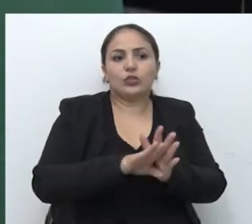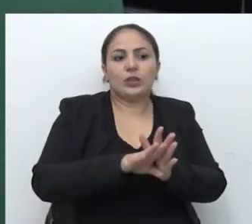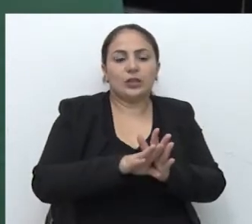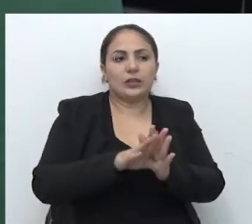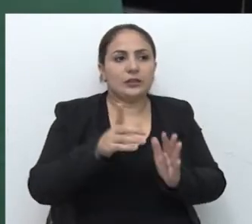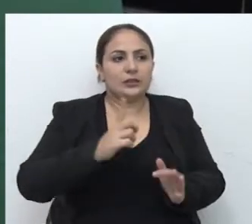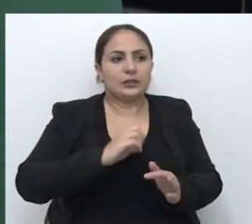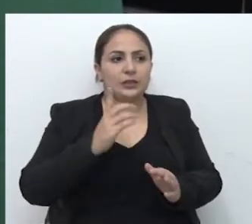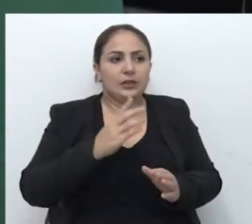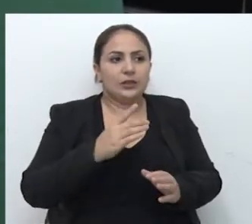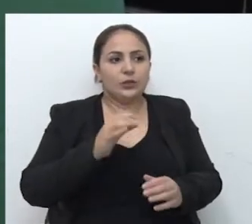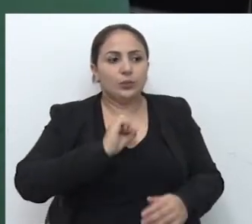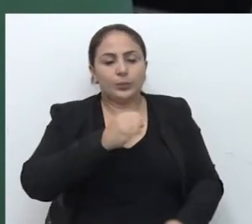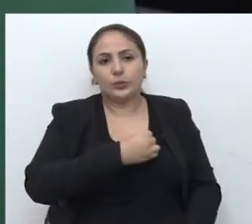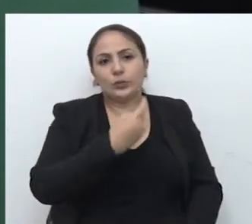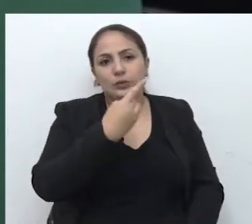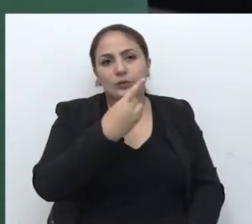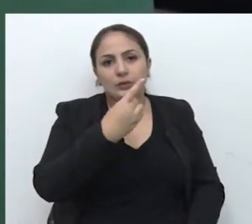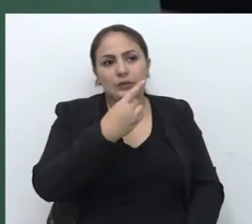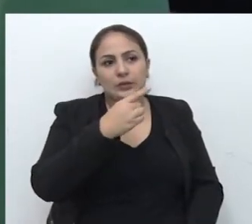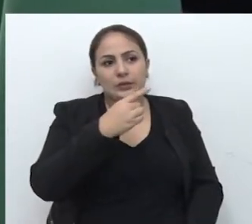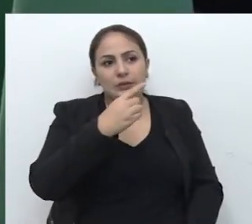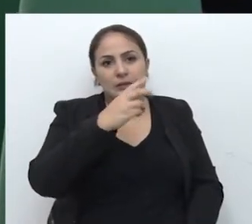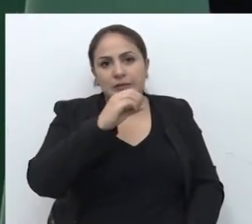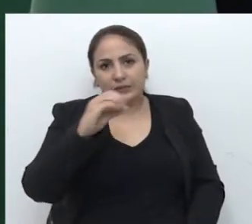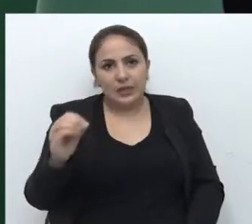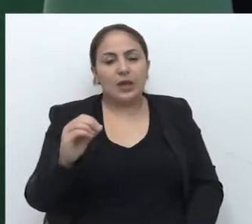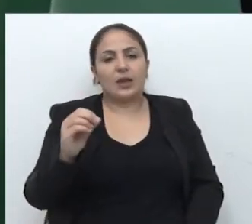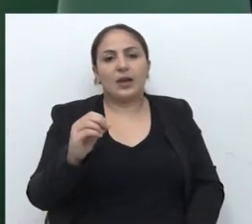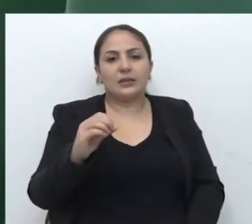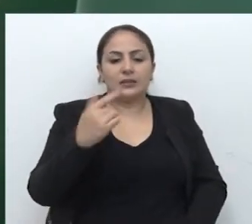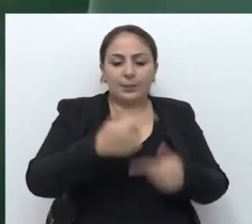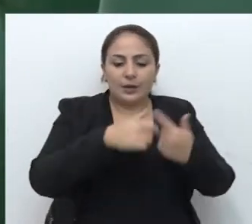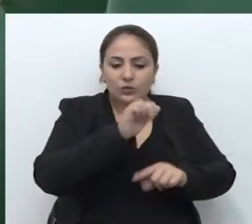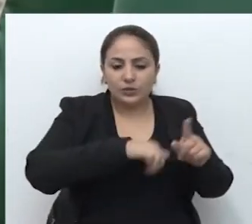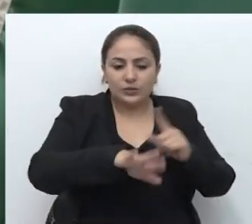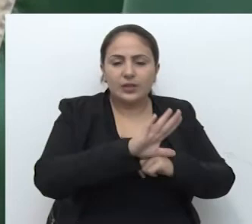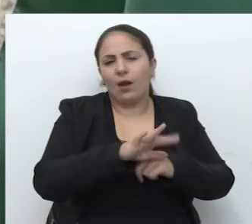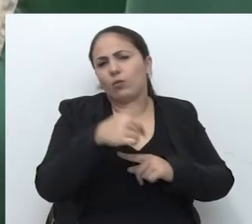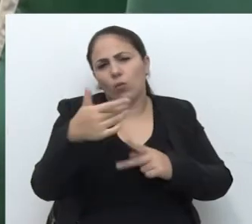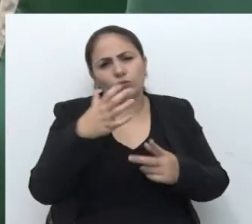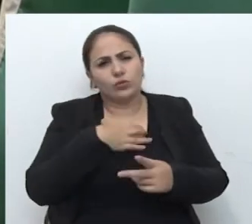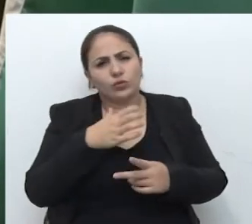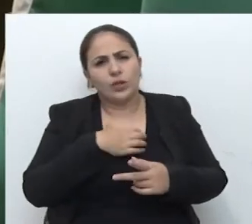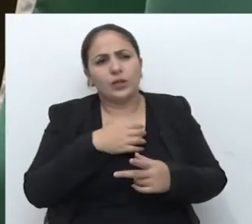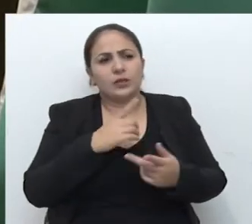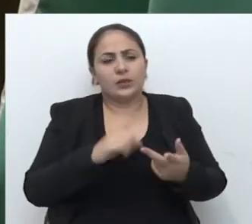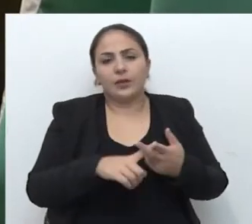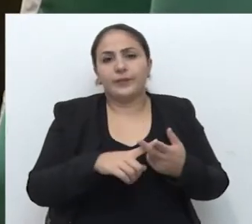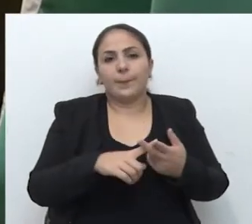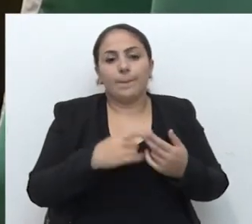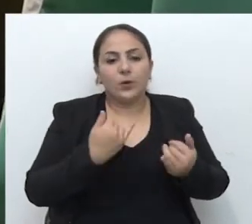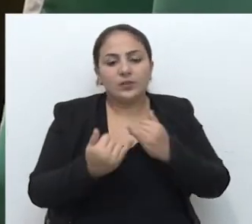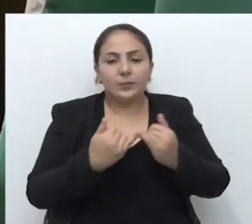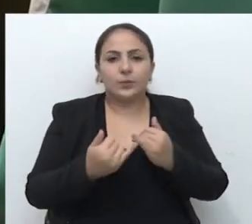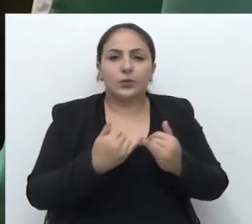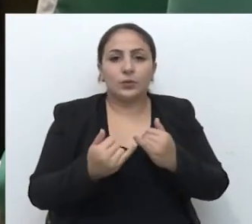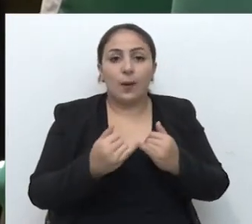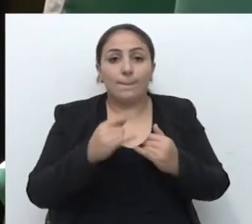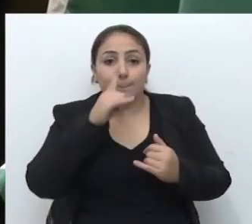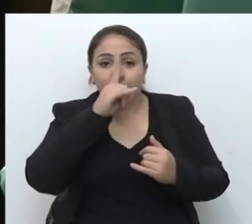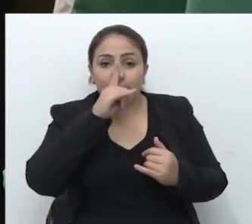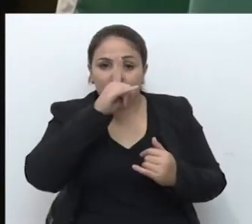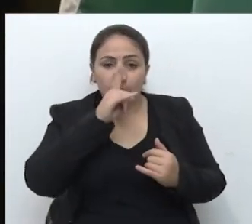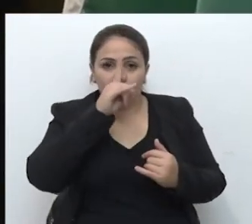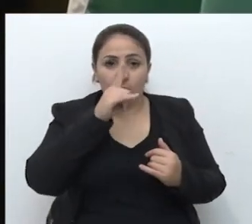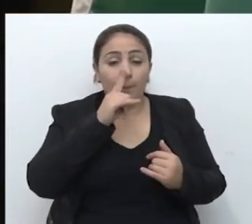lá via o Disque 100, via própria assistência social e outros meios no sentido de vulnerabilidade e